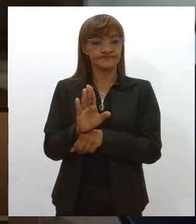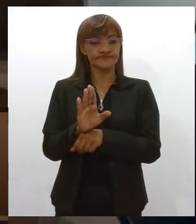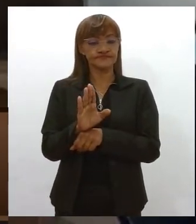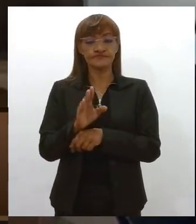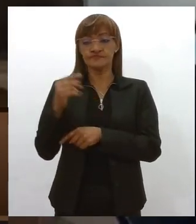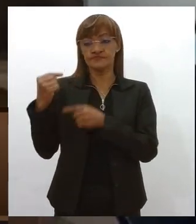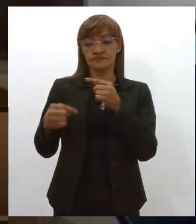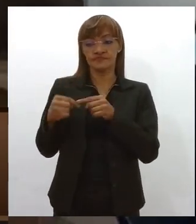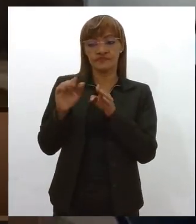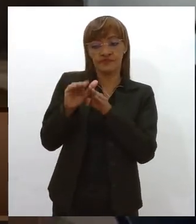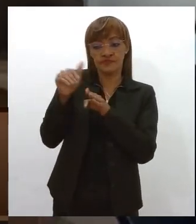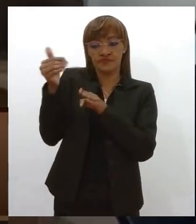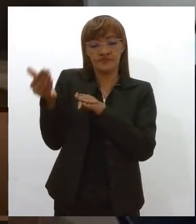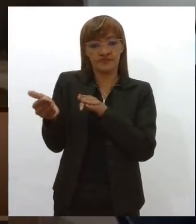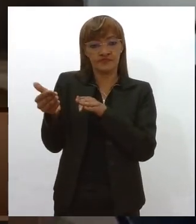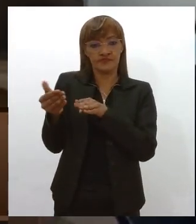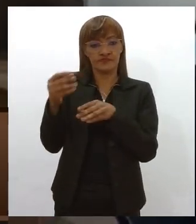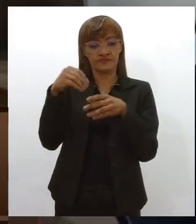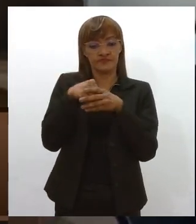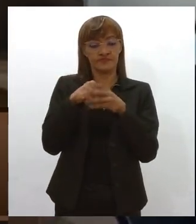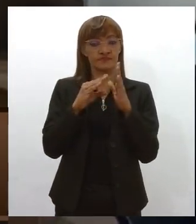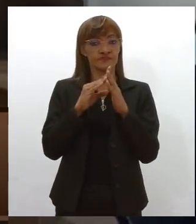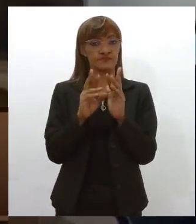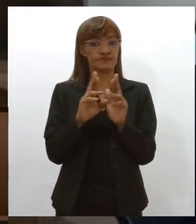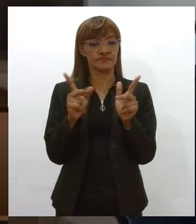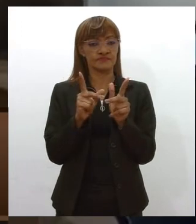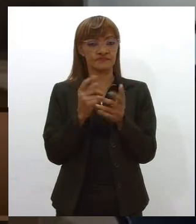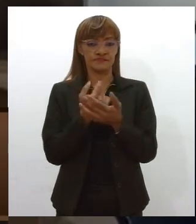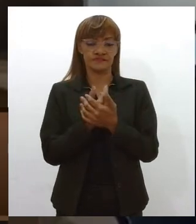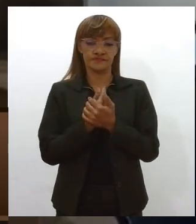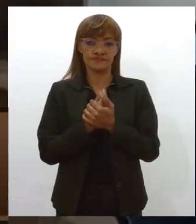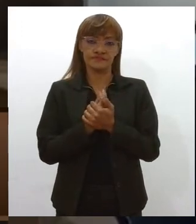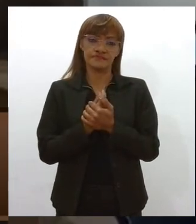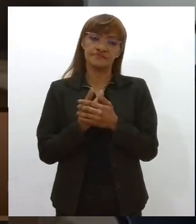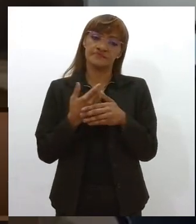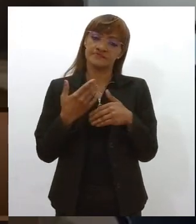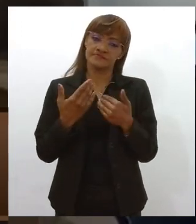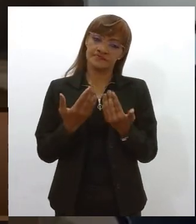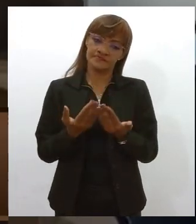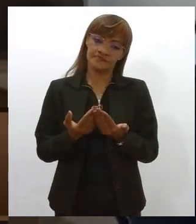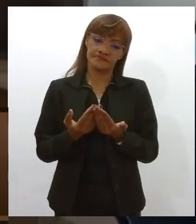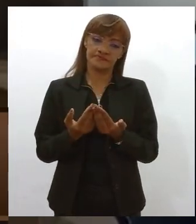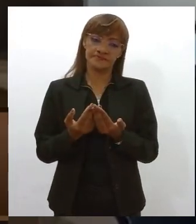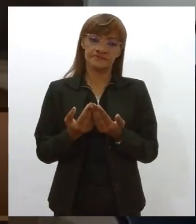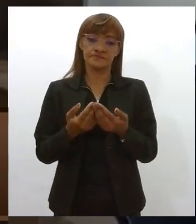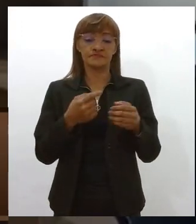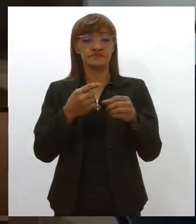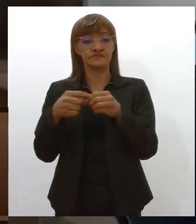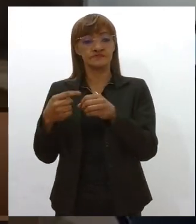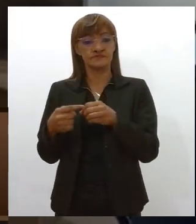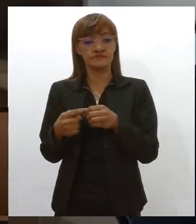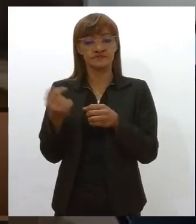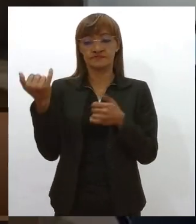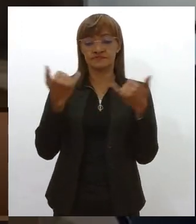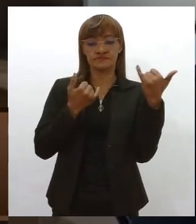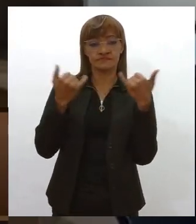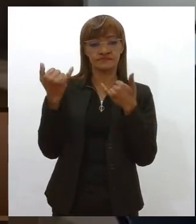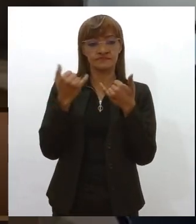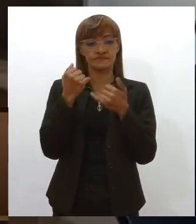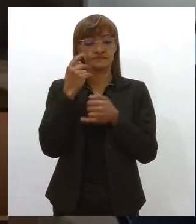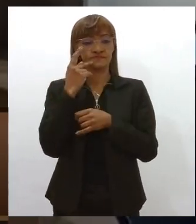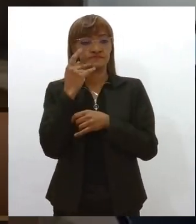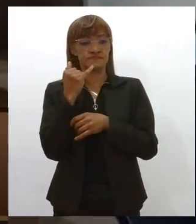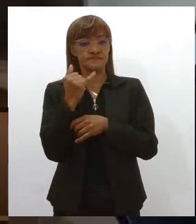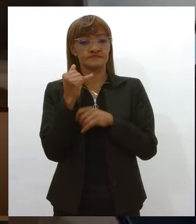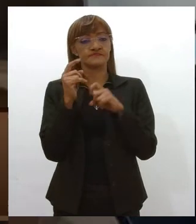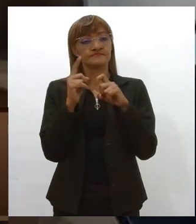para fora. Então, como eu falei, eu brincava, porque aqui da Ban, as pessoas diziam para mim, né, meu pai, né, ele é médico,